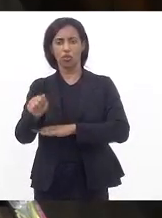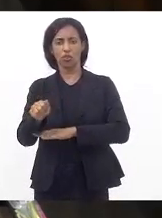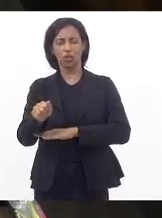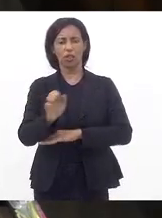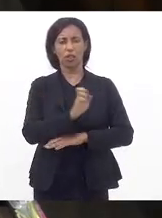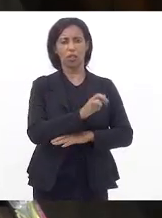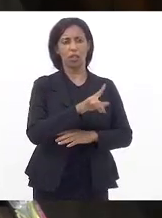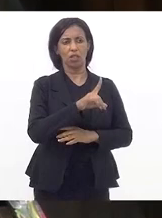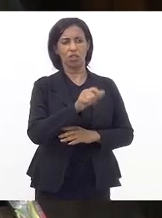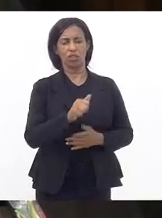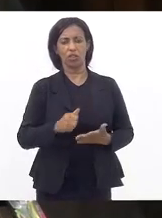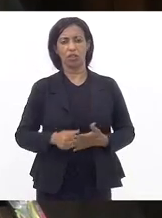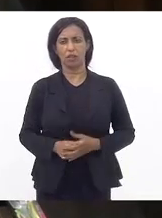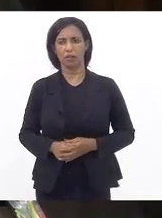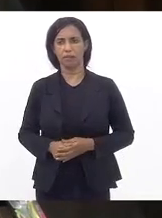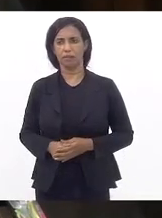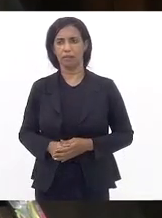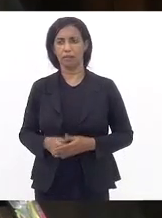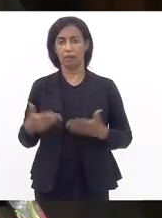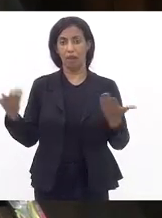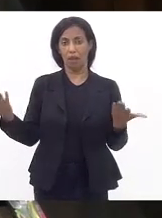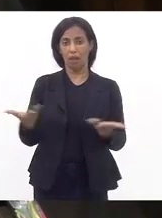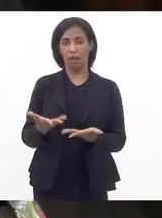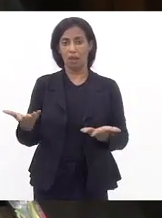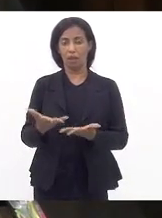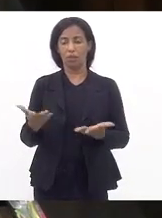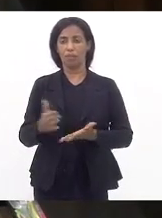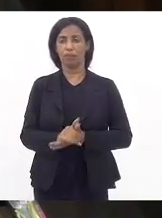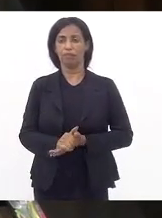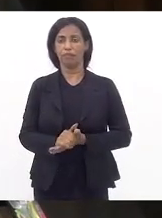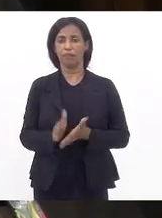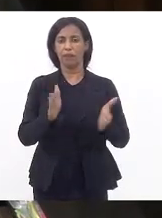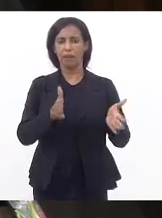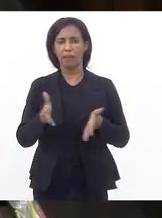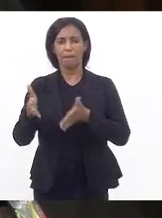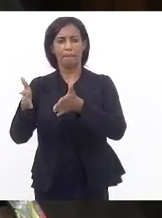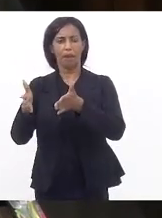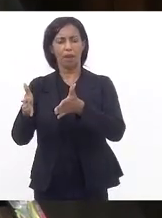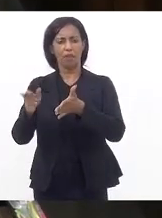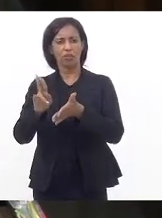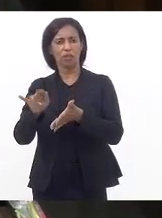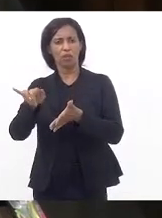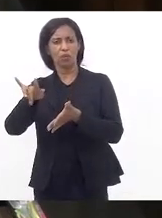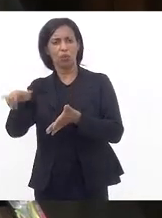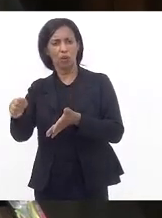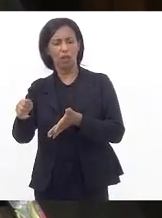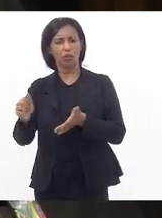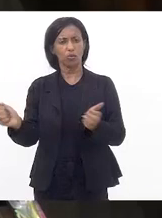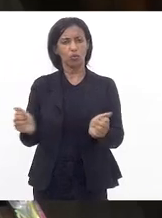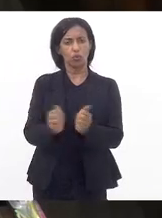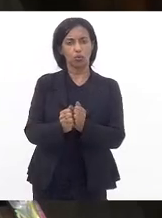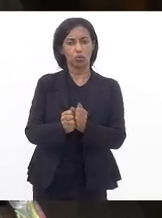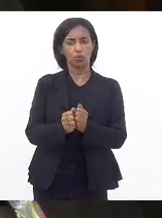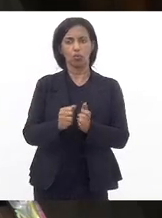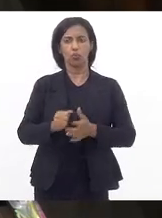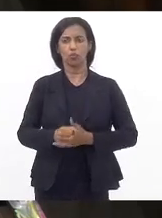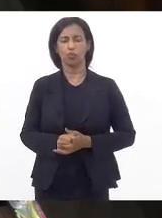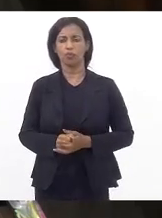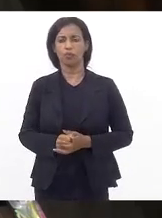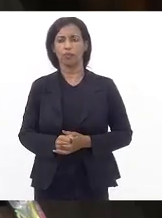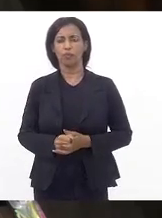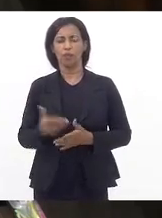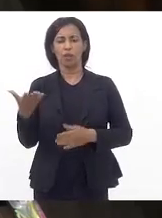da esquerda não comungo agora parte da UERJ junto com o grupo aí